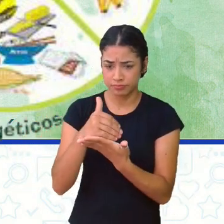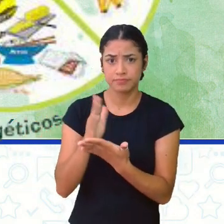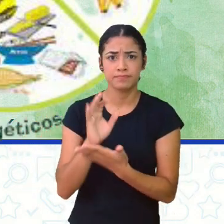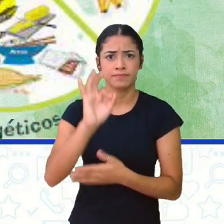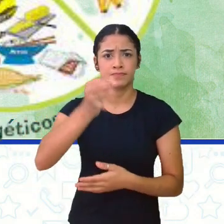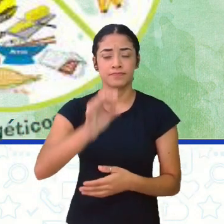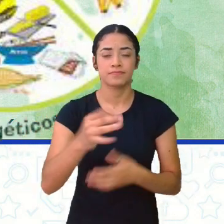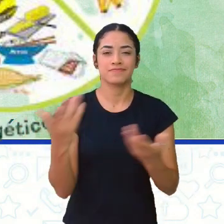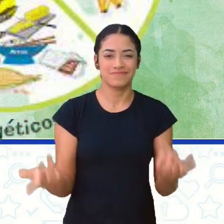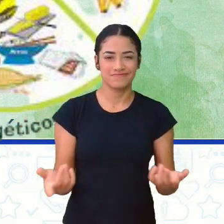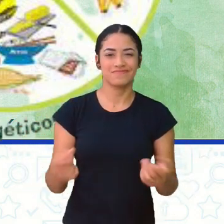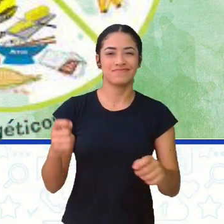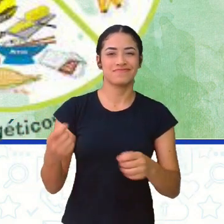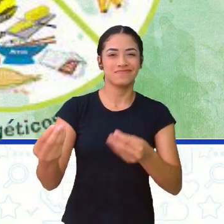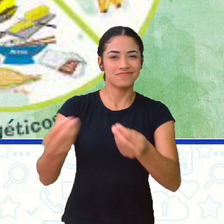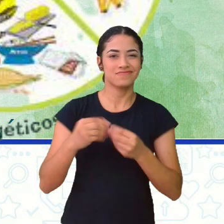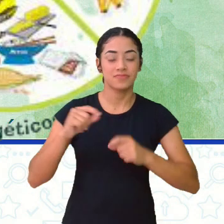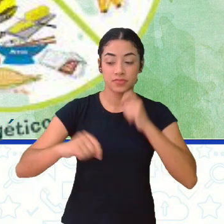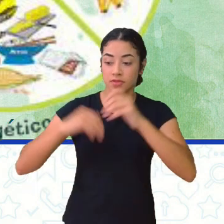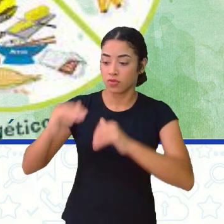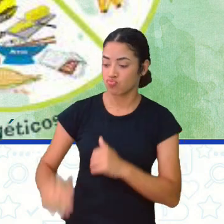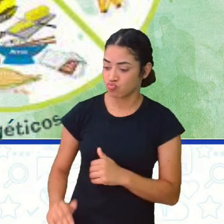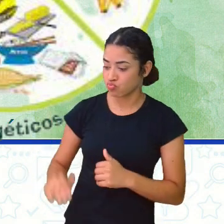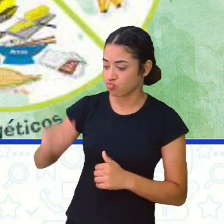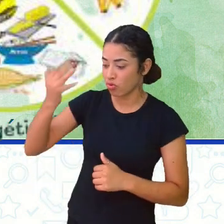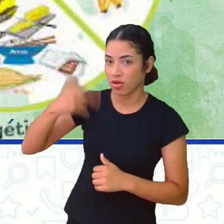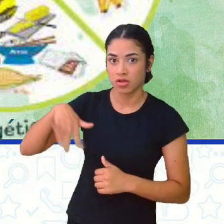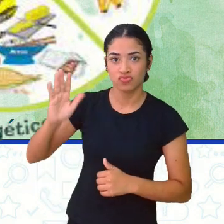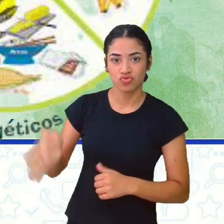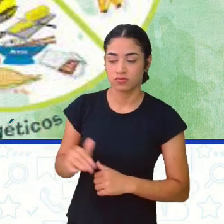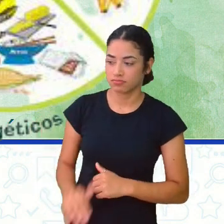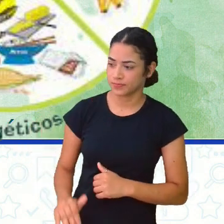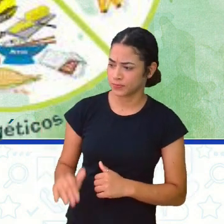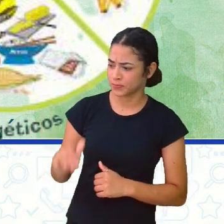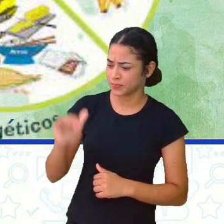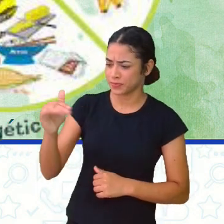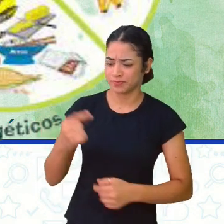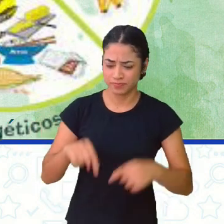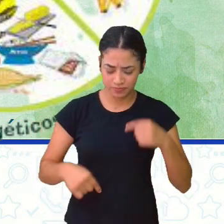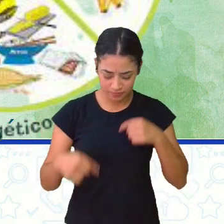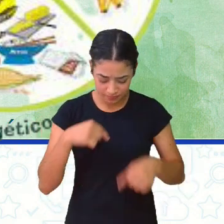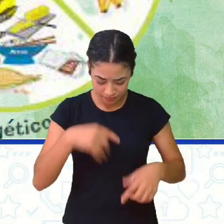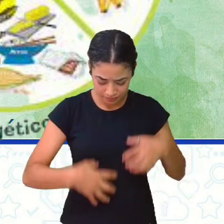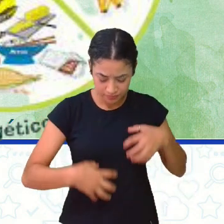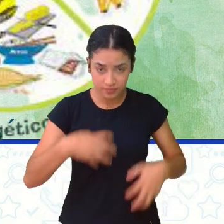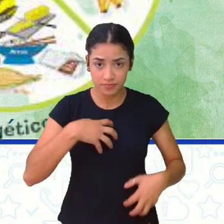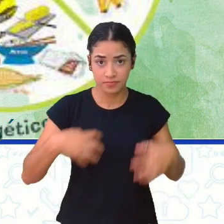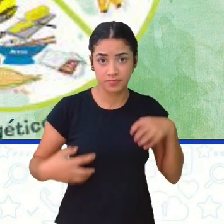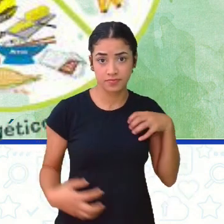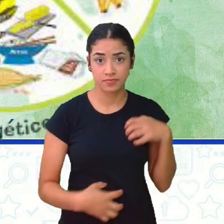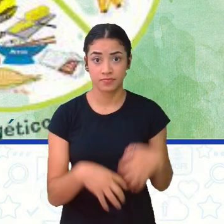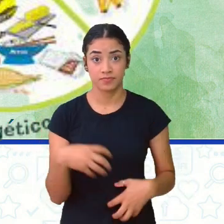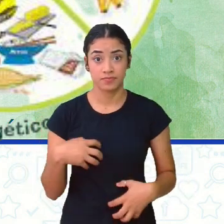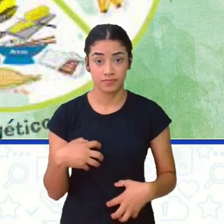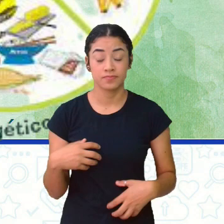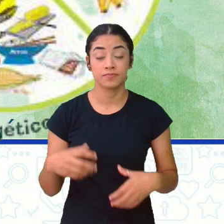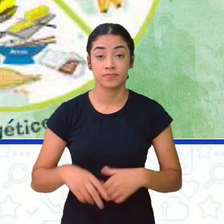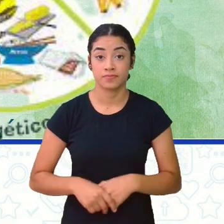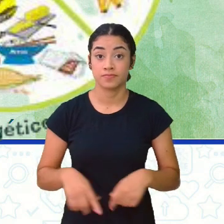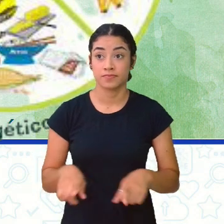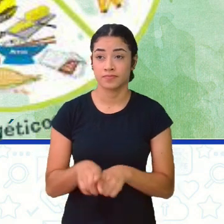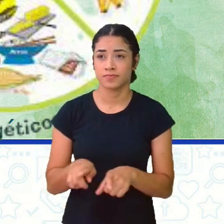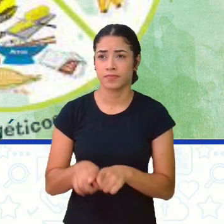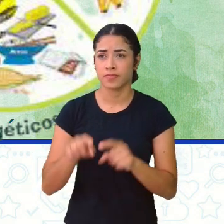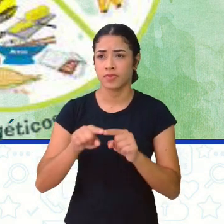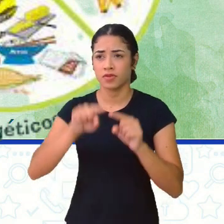na formação aí, desde o início, da primeira infância, dos nossos órgãos e também na reparação de perdas. Os reguladores,